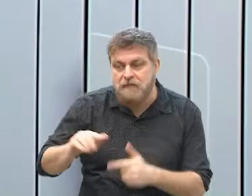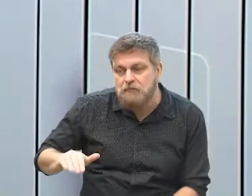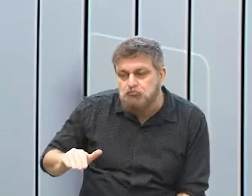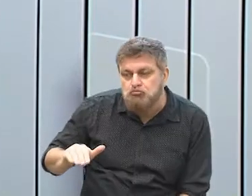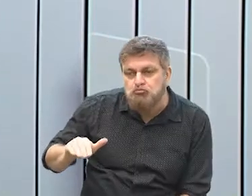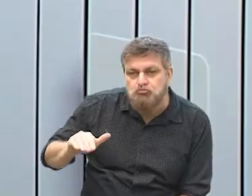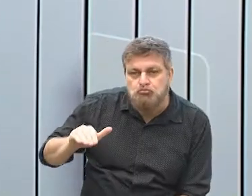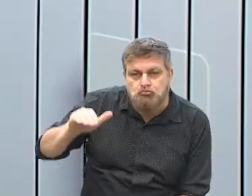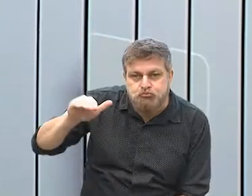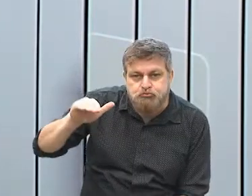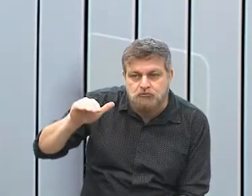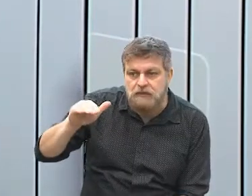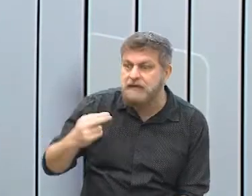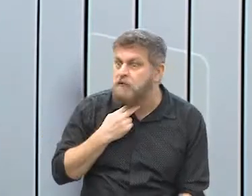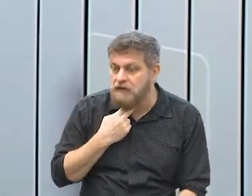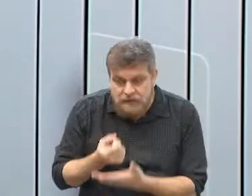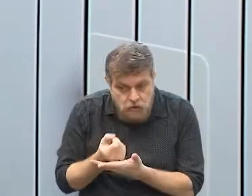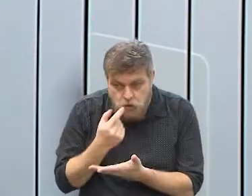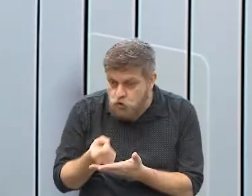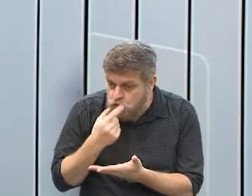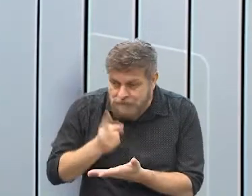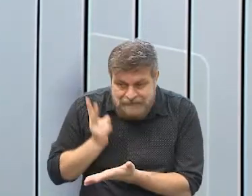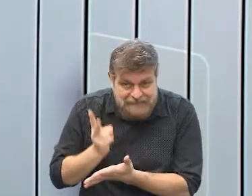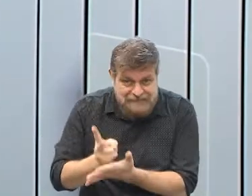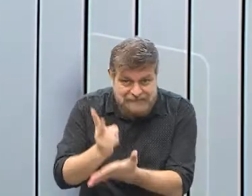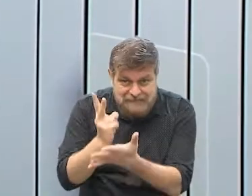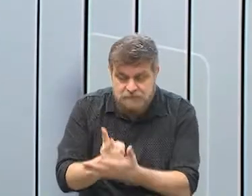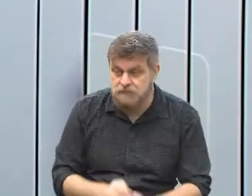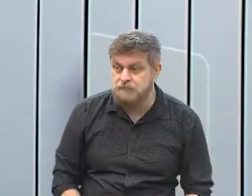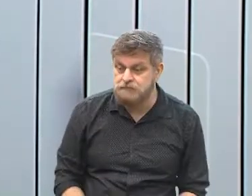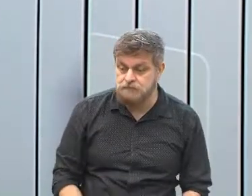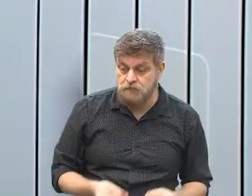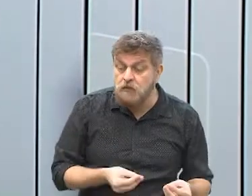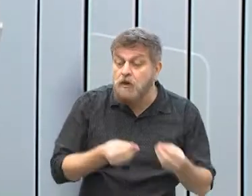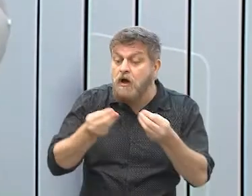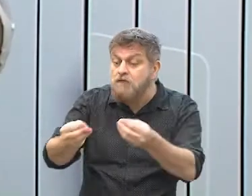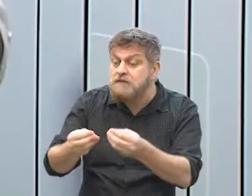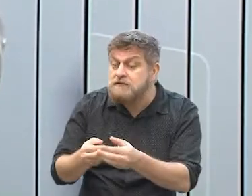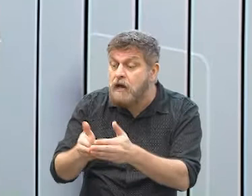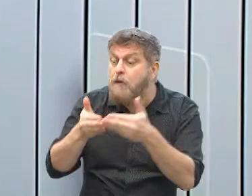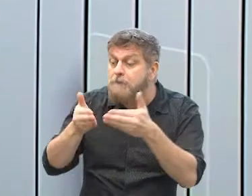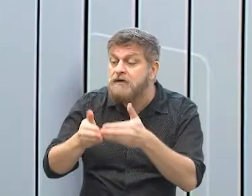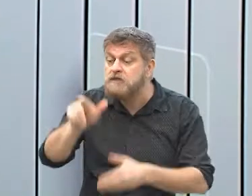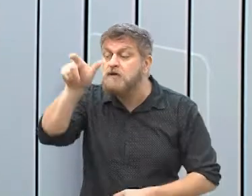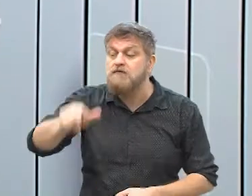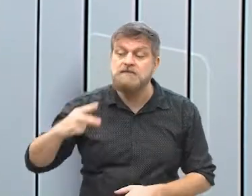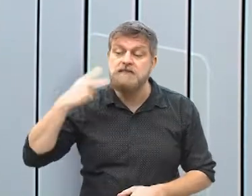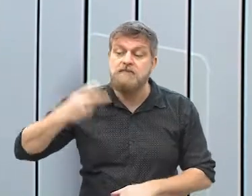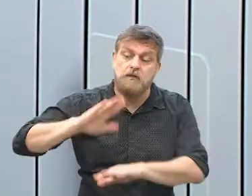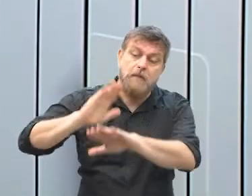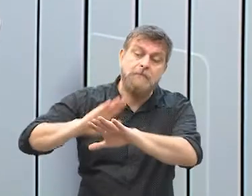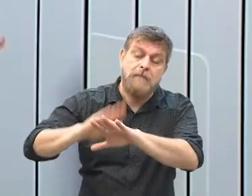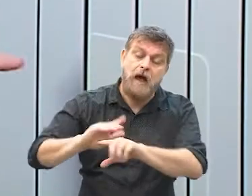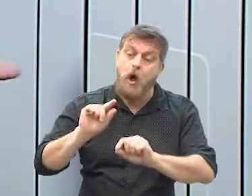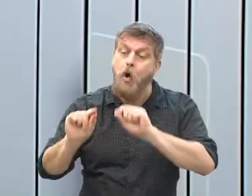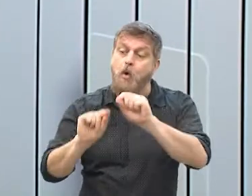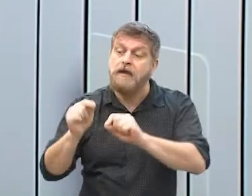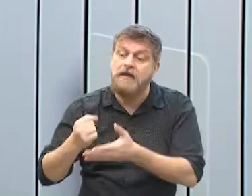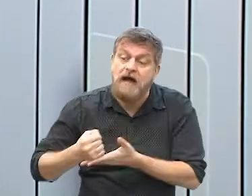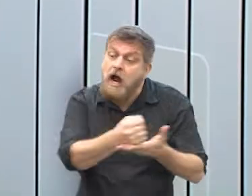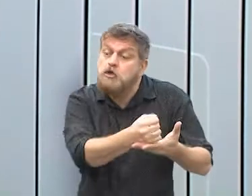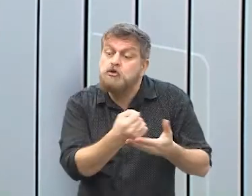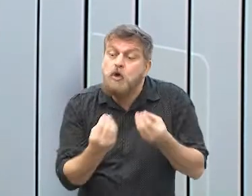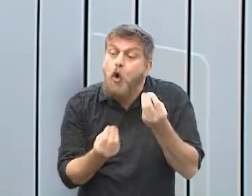um medicamento que não pode parar de tomar. Quando você recebe essa demanda, qual que é o trabalho do parlamentar? O que você pode fazer para